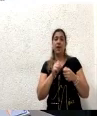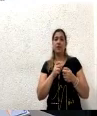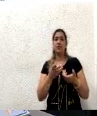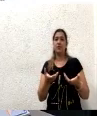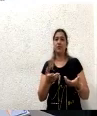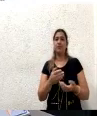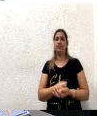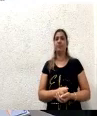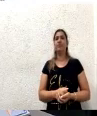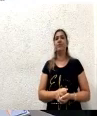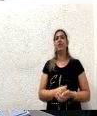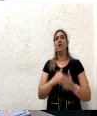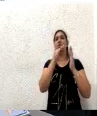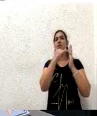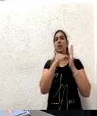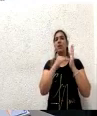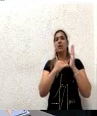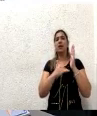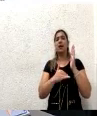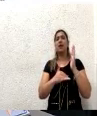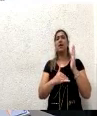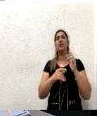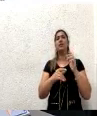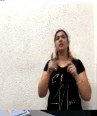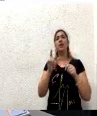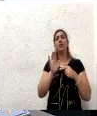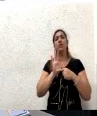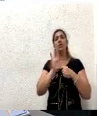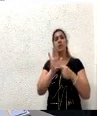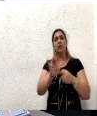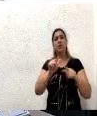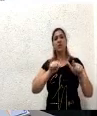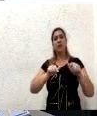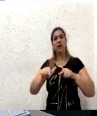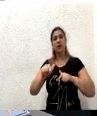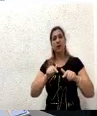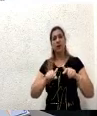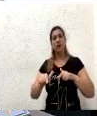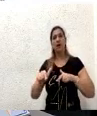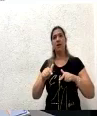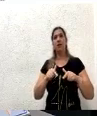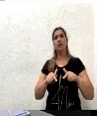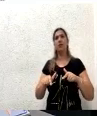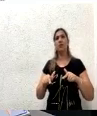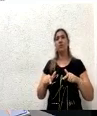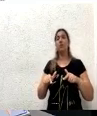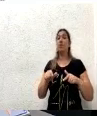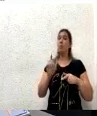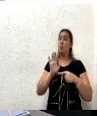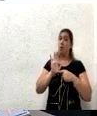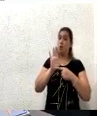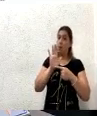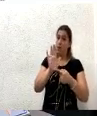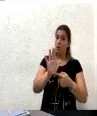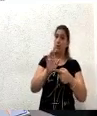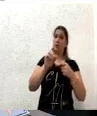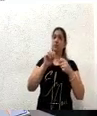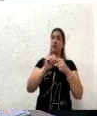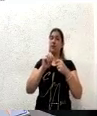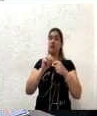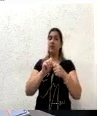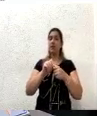agora, né, estão passando as fotos da execução, então você manda para o munícipe, o serviço está sendo